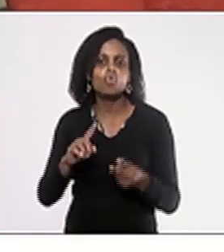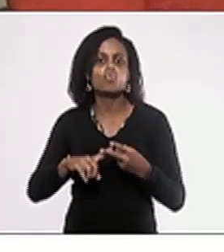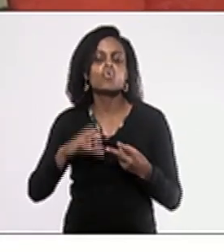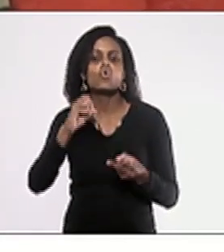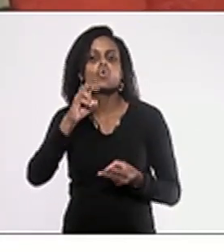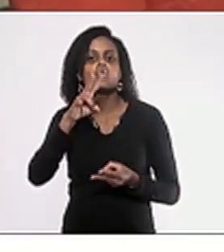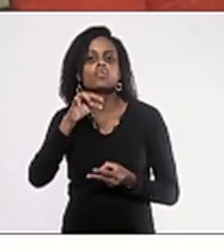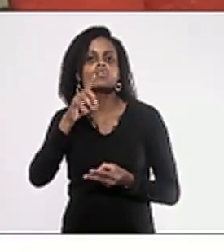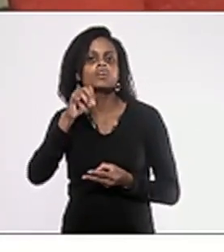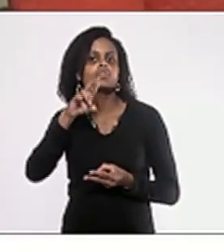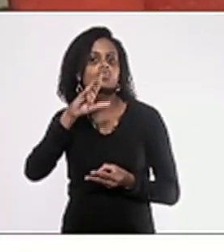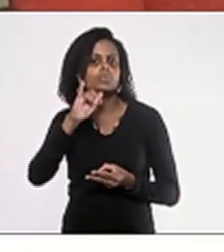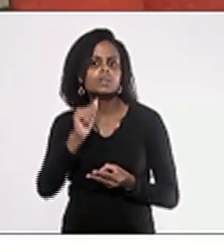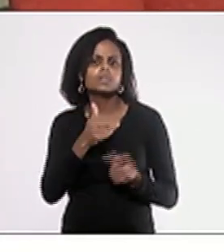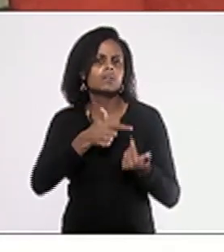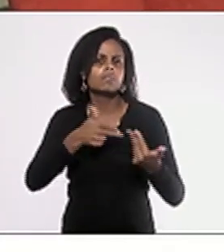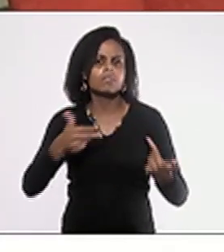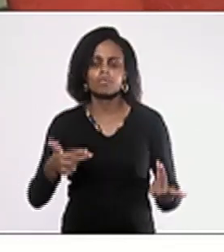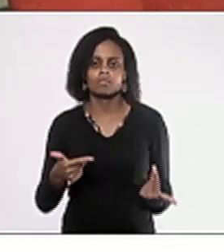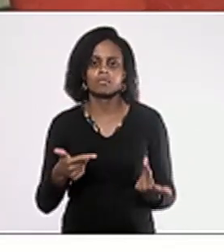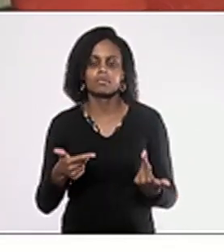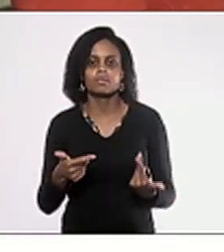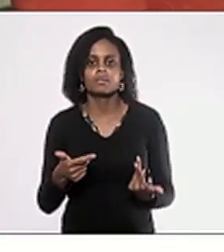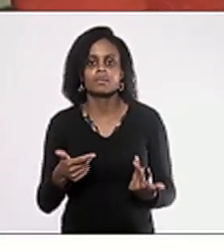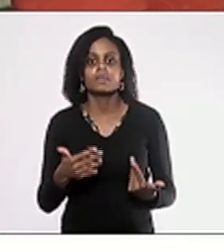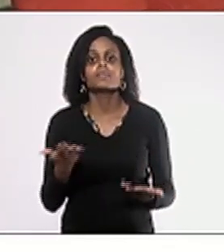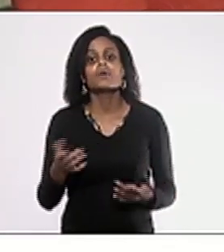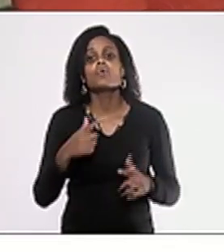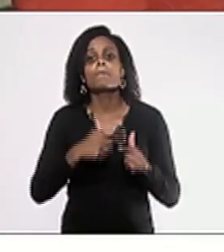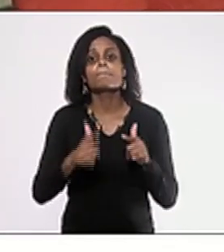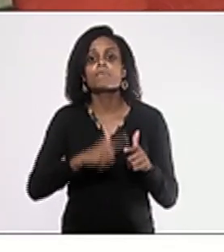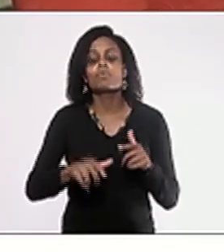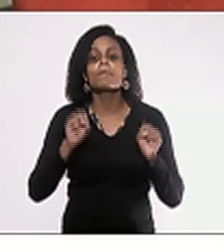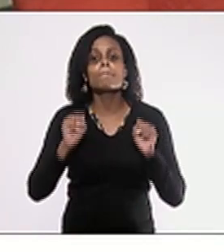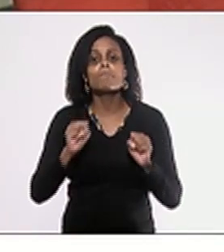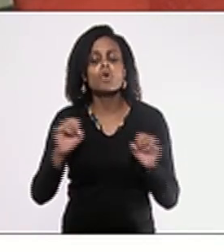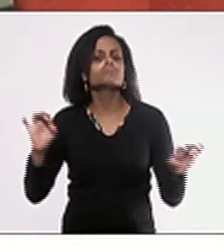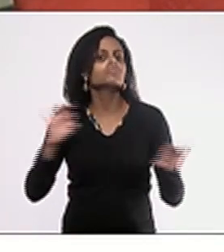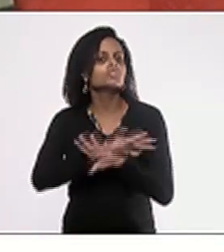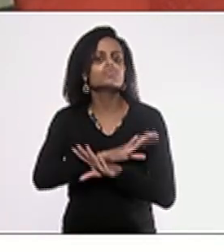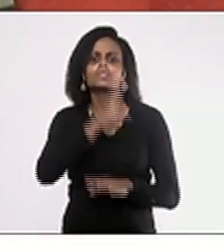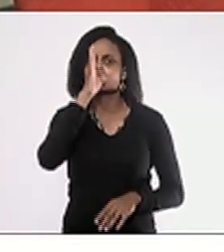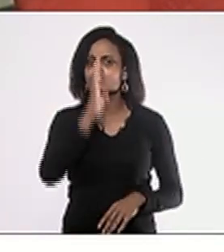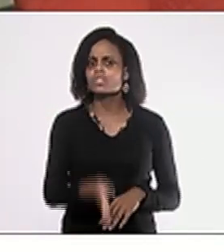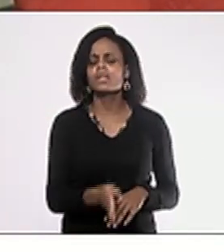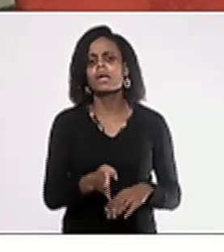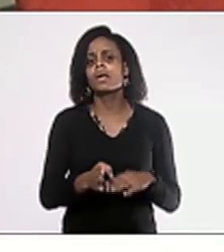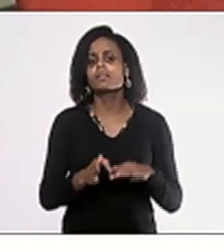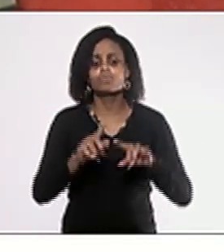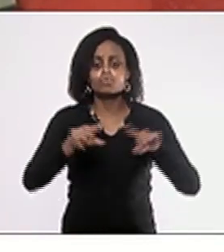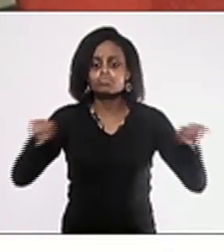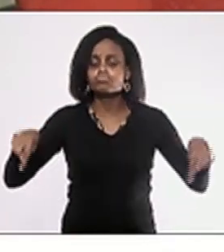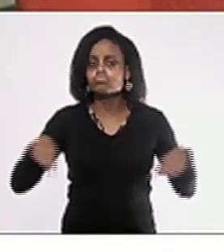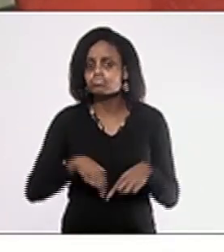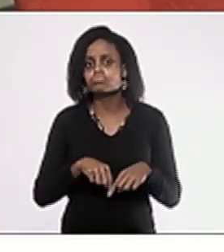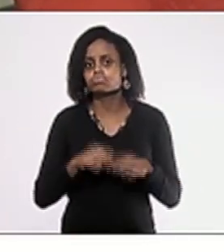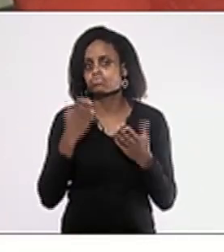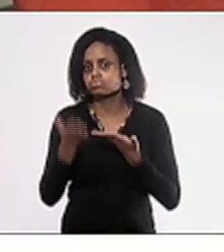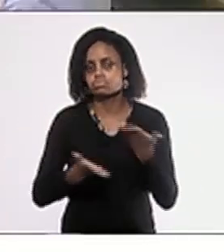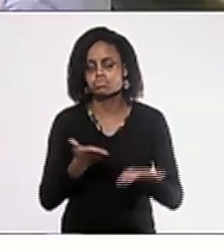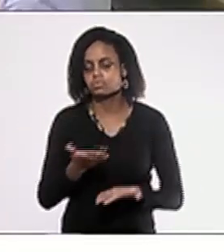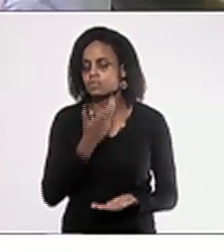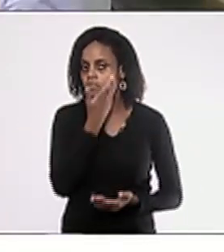ouvidoria, à agência reguladora, ao passo que esse problema poderia ter sido resolvido diretamente na agência de atendimento.